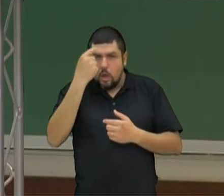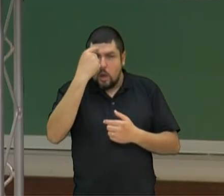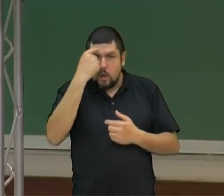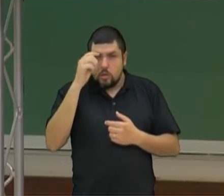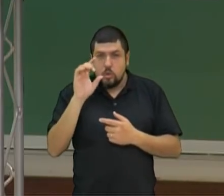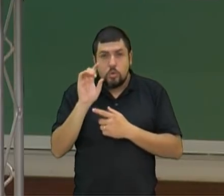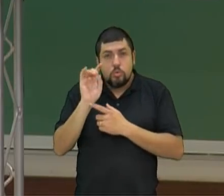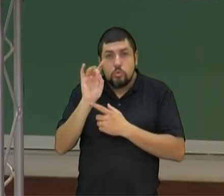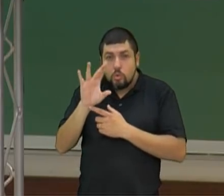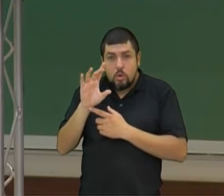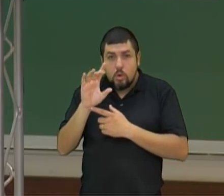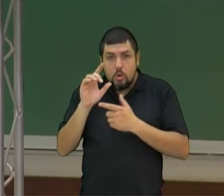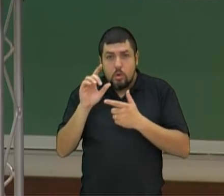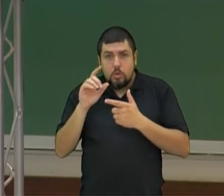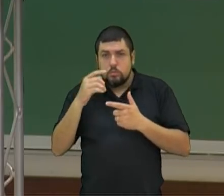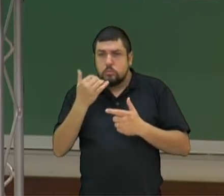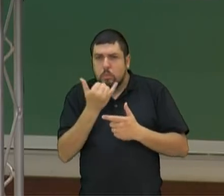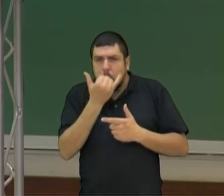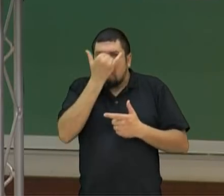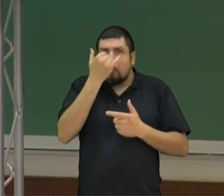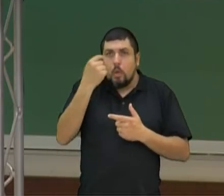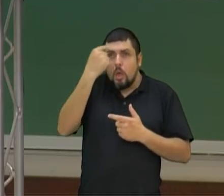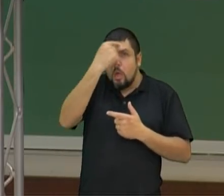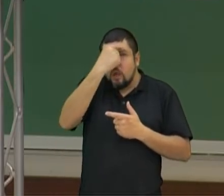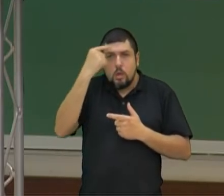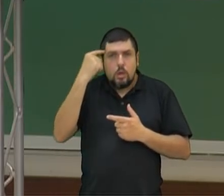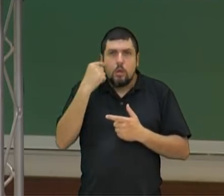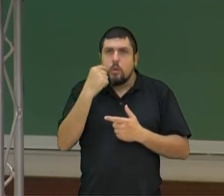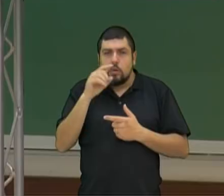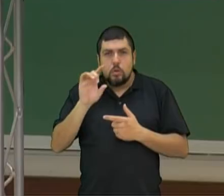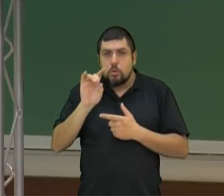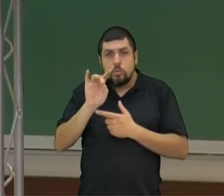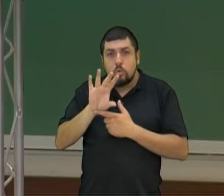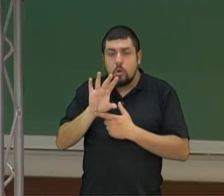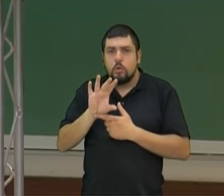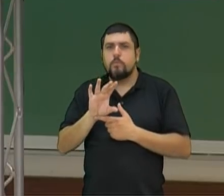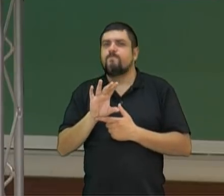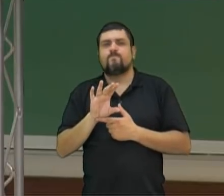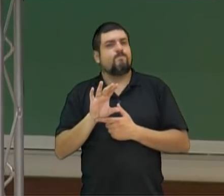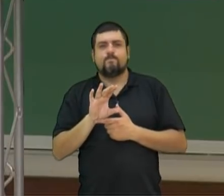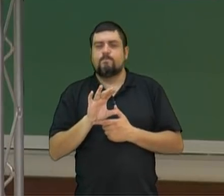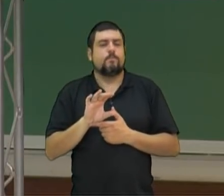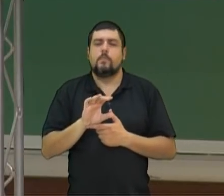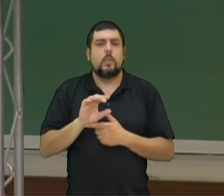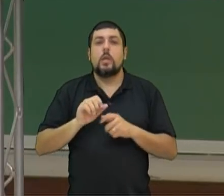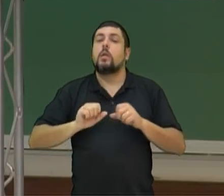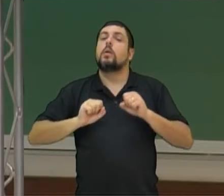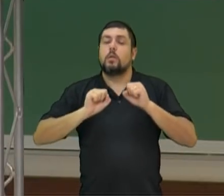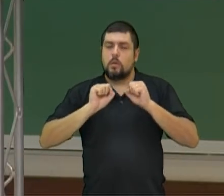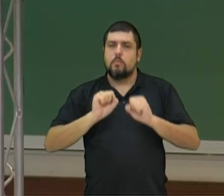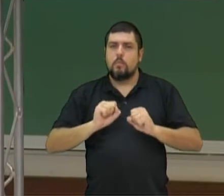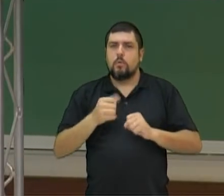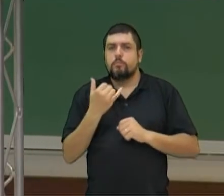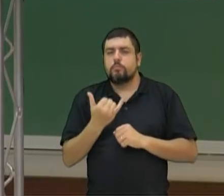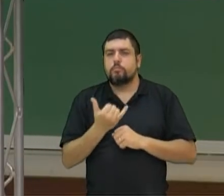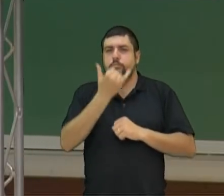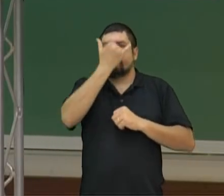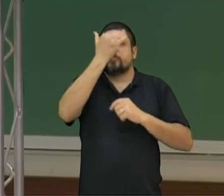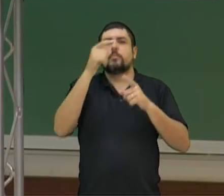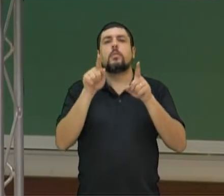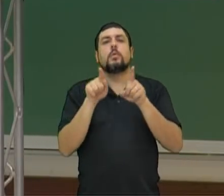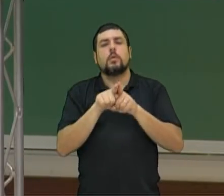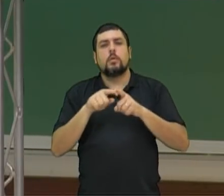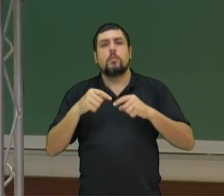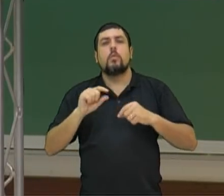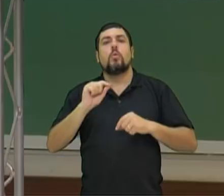da caixa craniana do sistema nervoso central. Eu posso ter um prejuízo também na